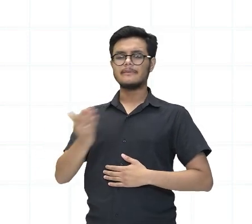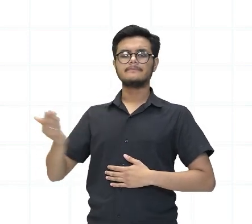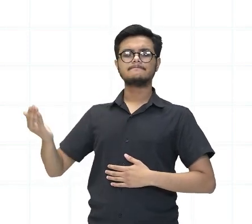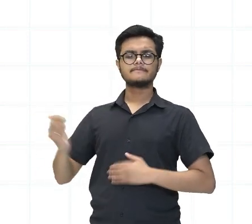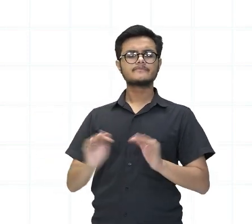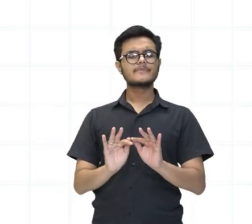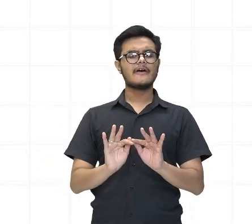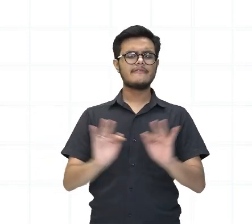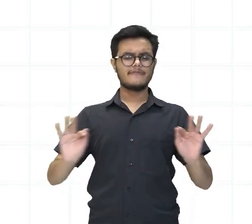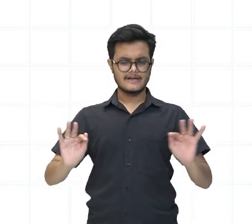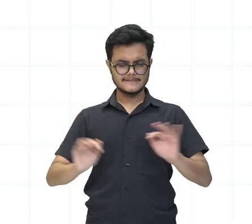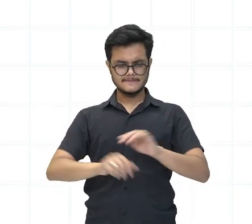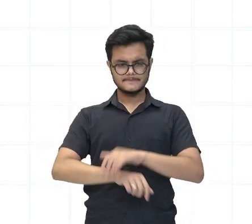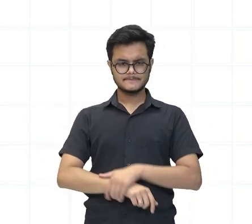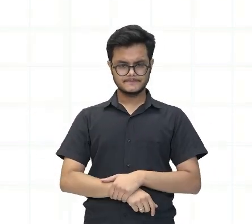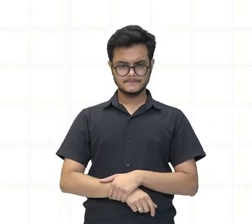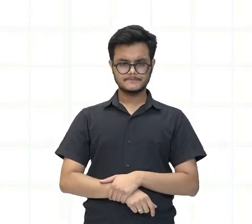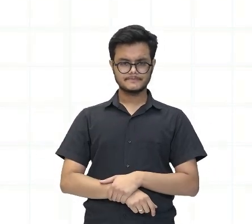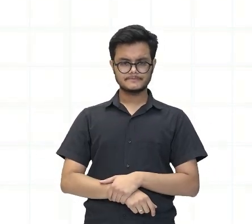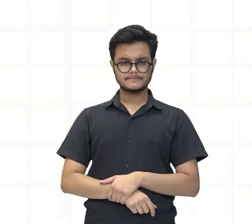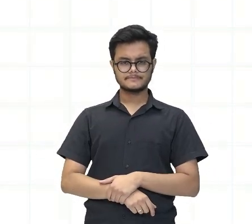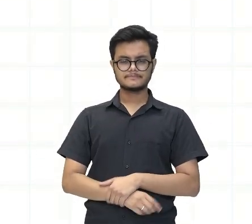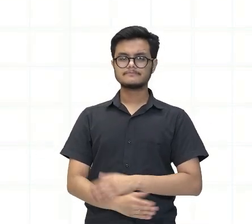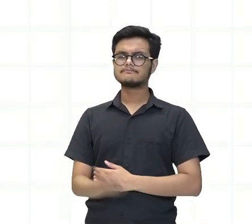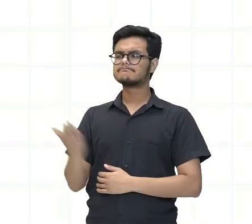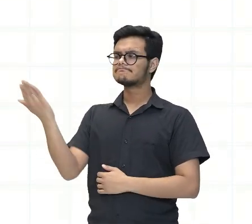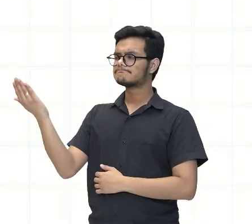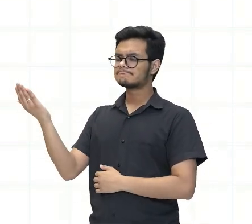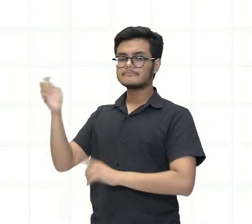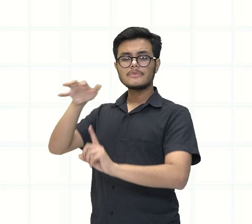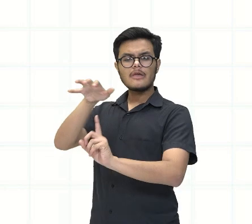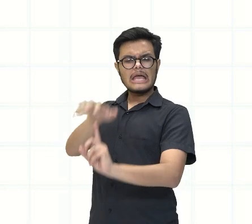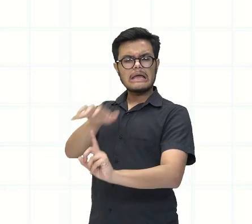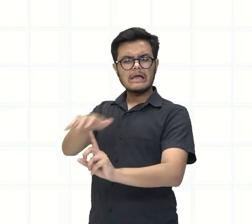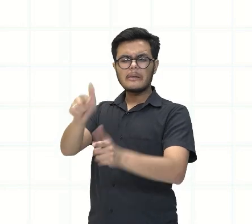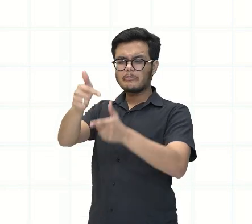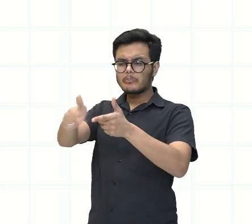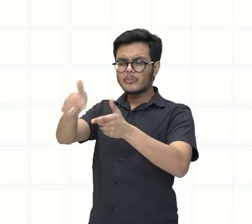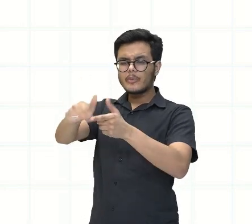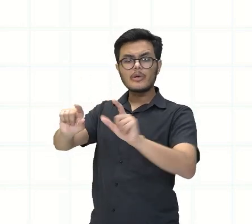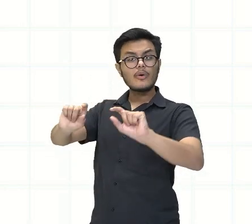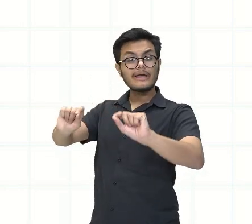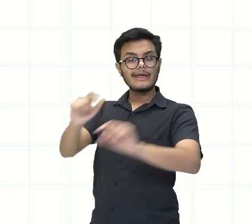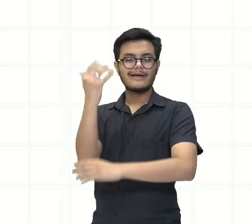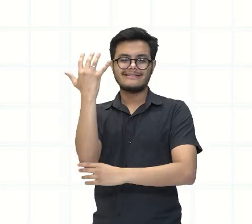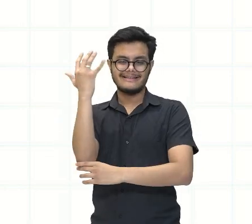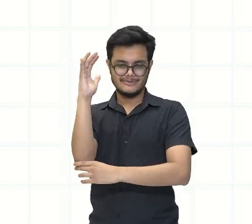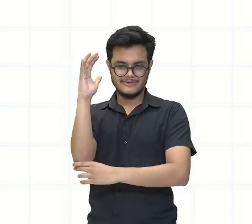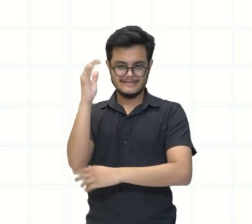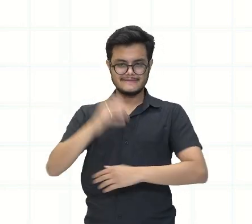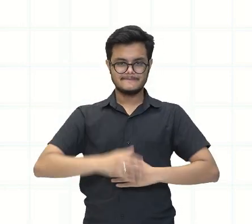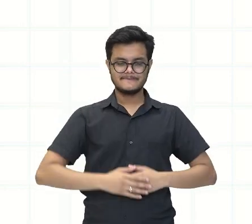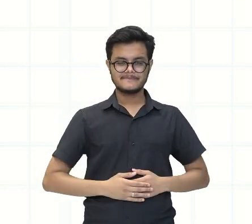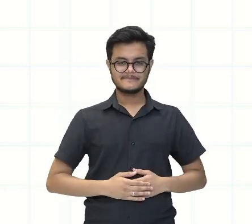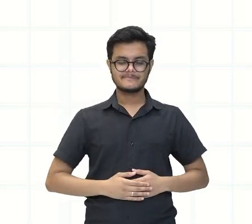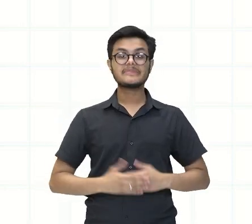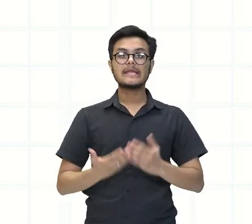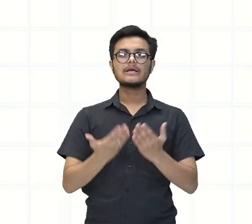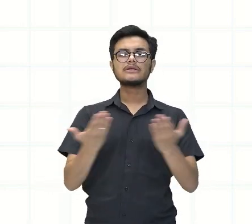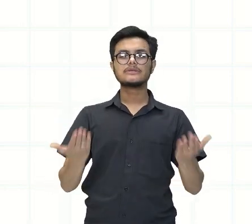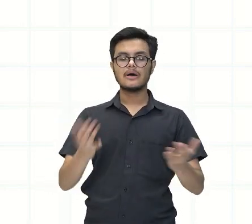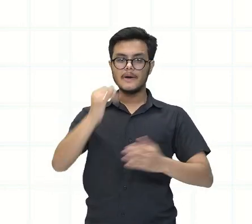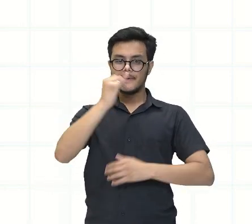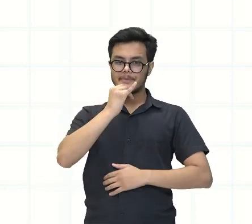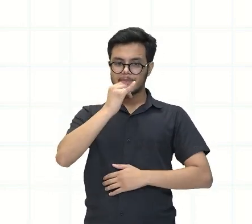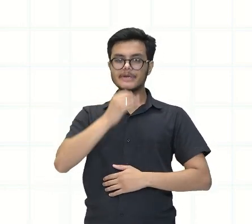lá? A natureza é a maior prejudicada. Neste caso aqui, eu vou observar